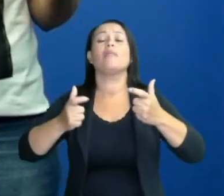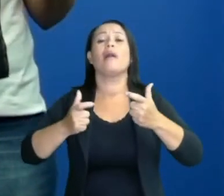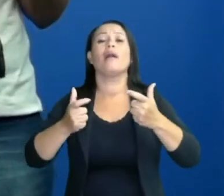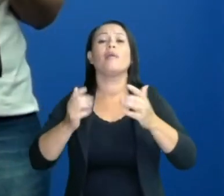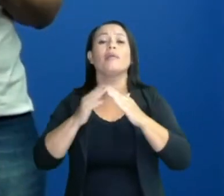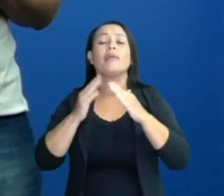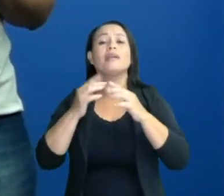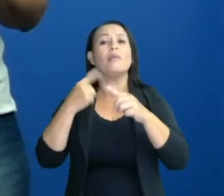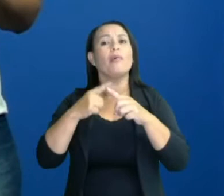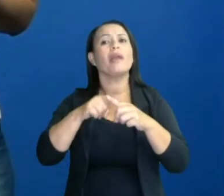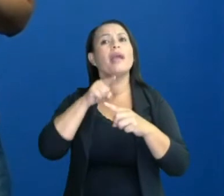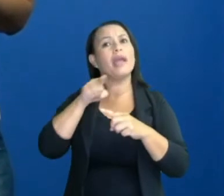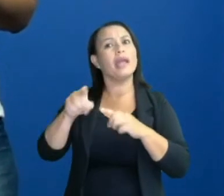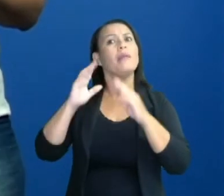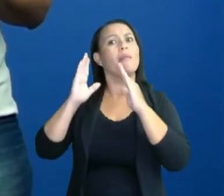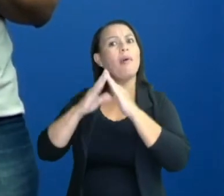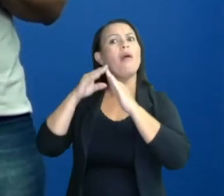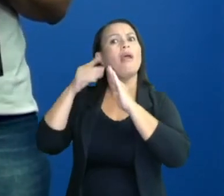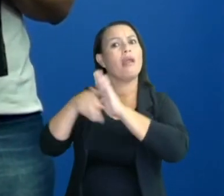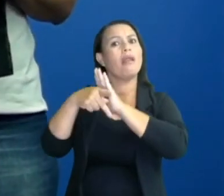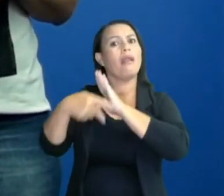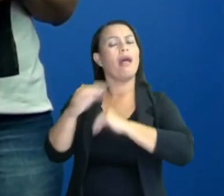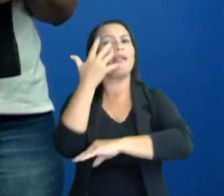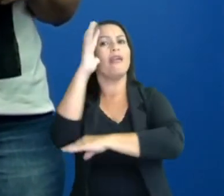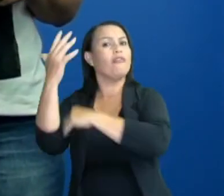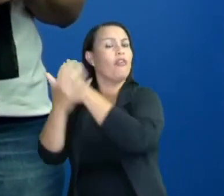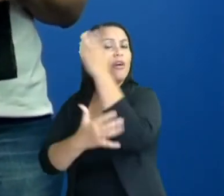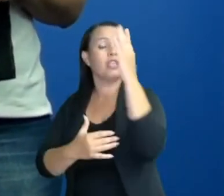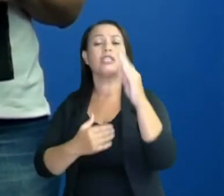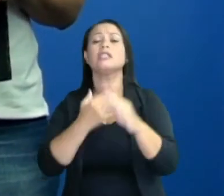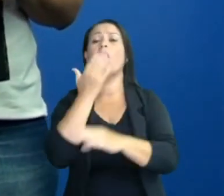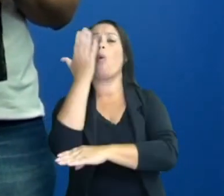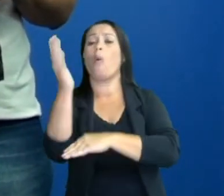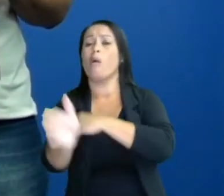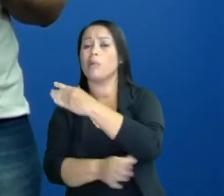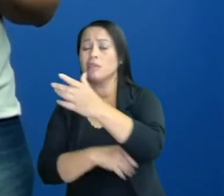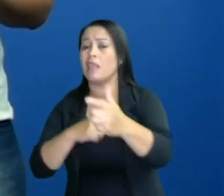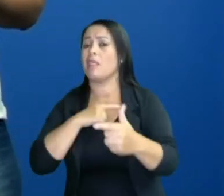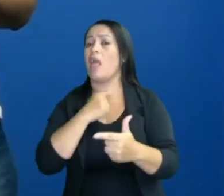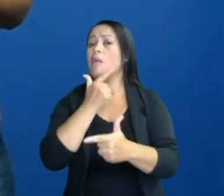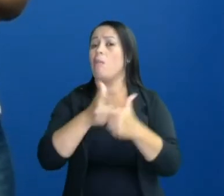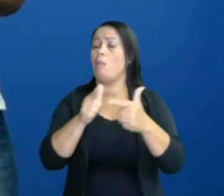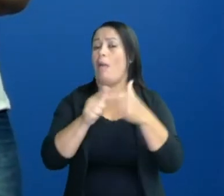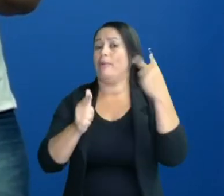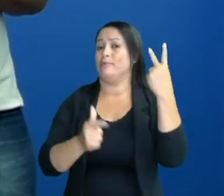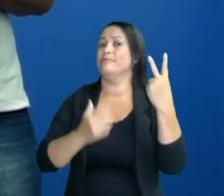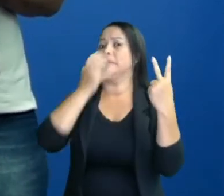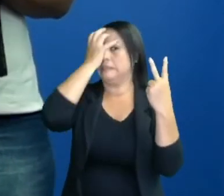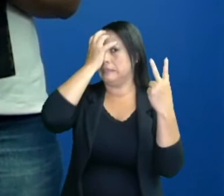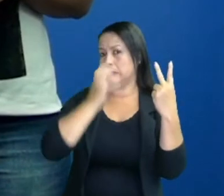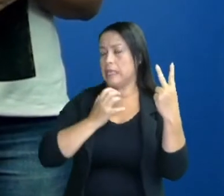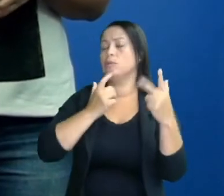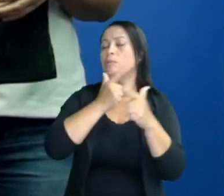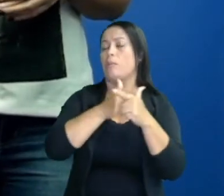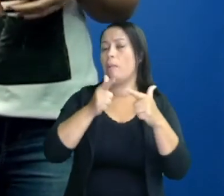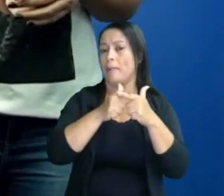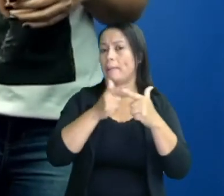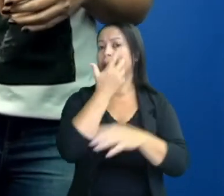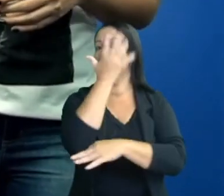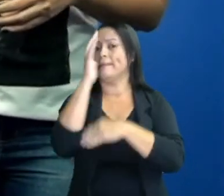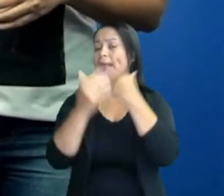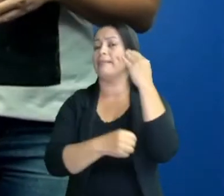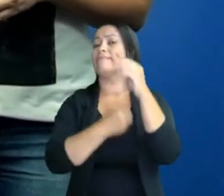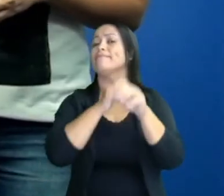onde ir já que é na mata e eles moram então desmatamento traz dois problemas sérios de impactos